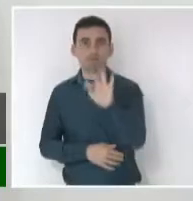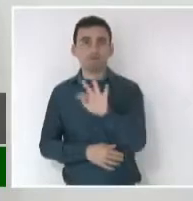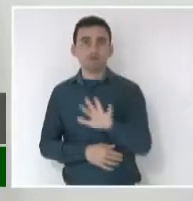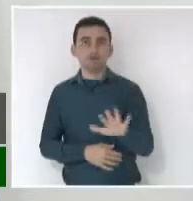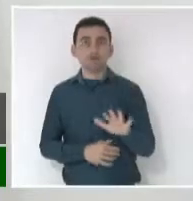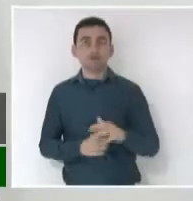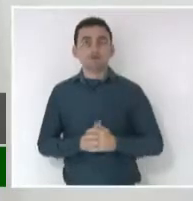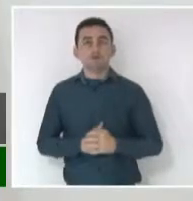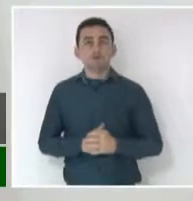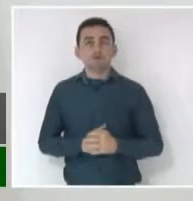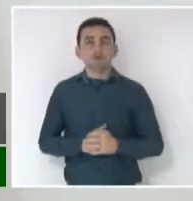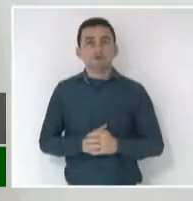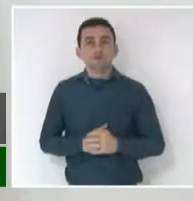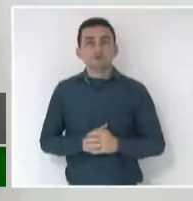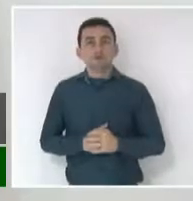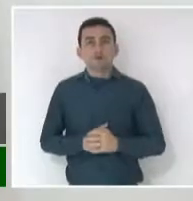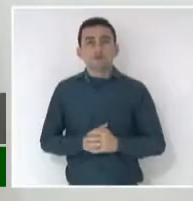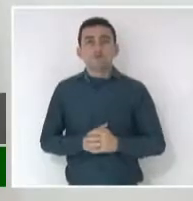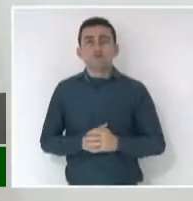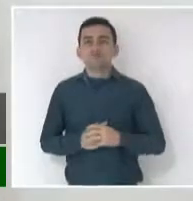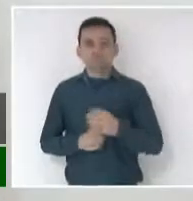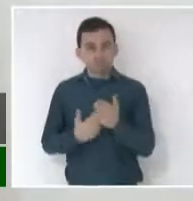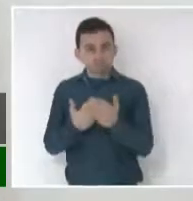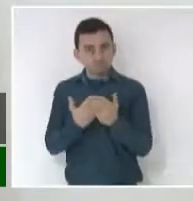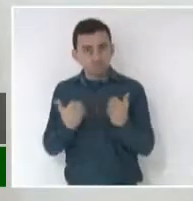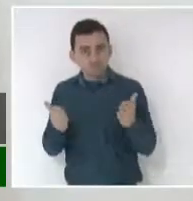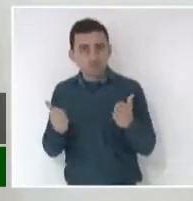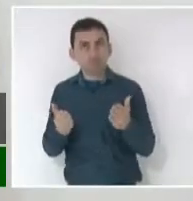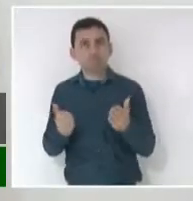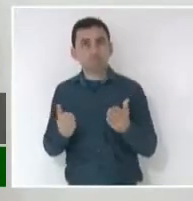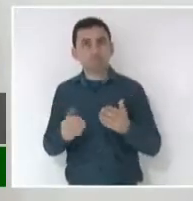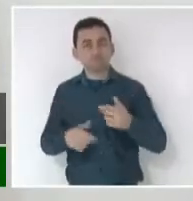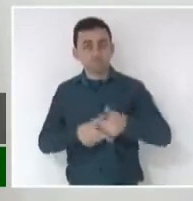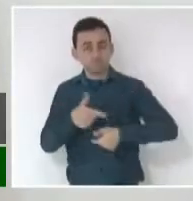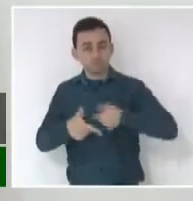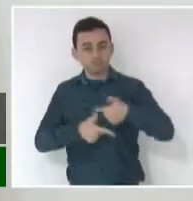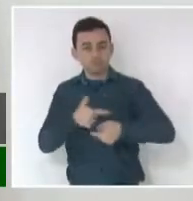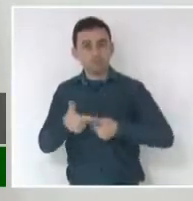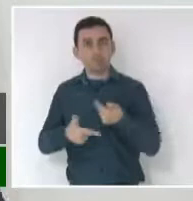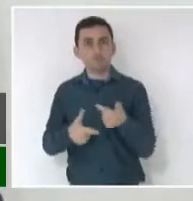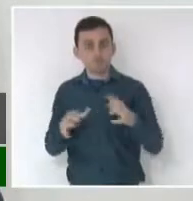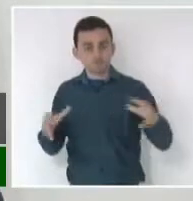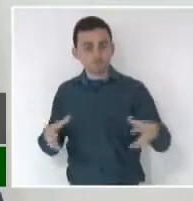e que essas práticas, no seu conjunto,